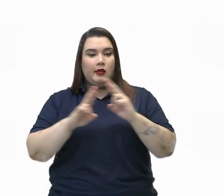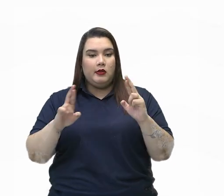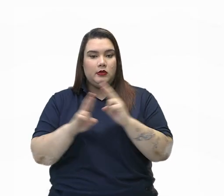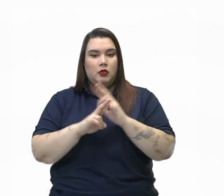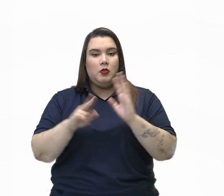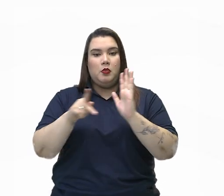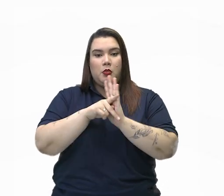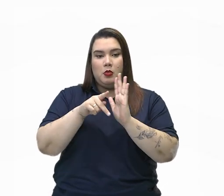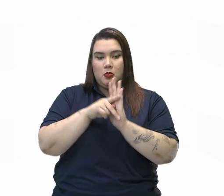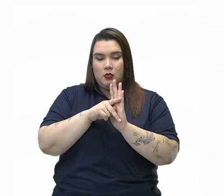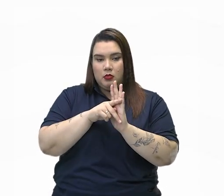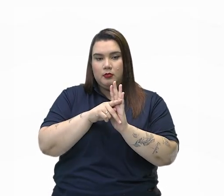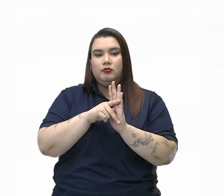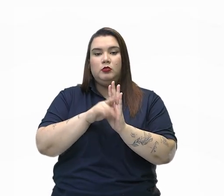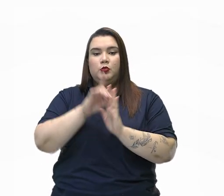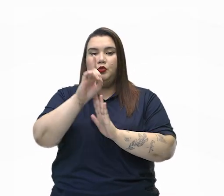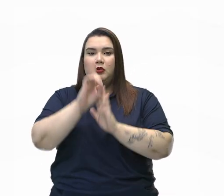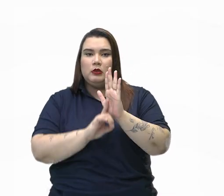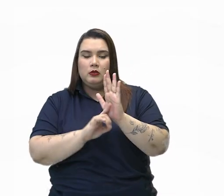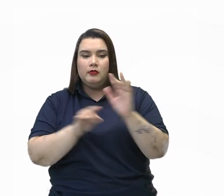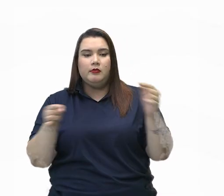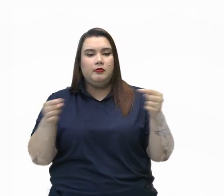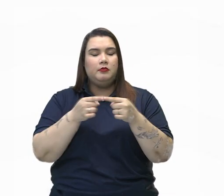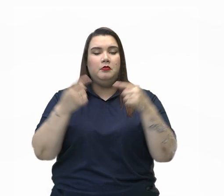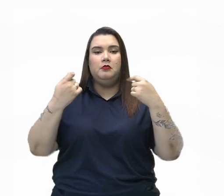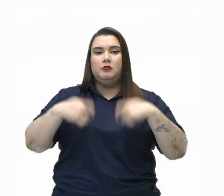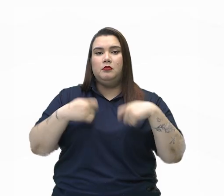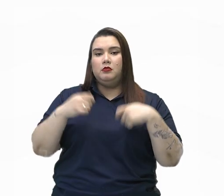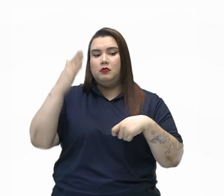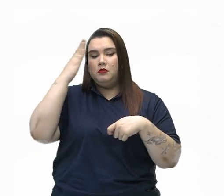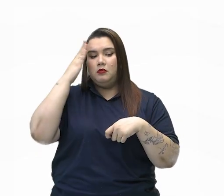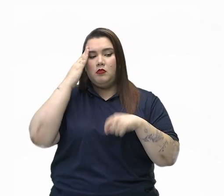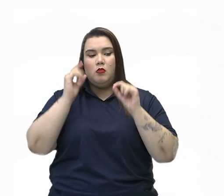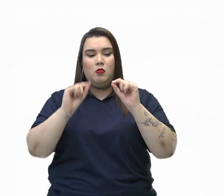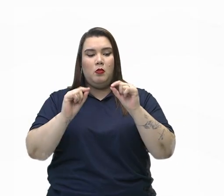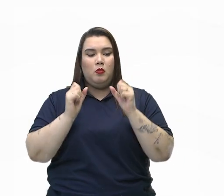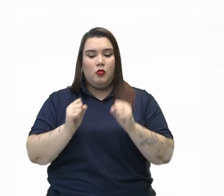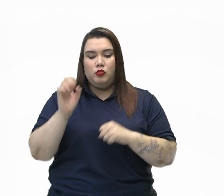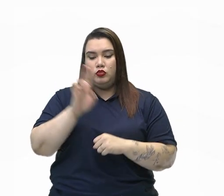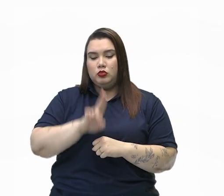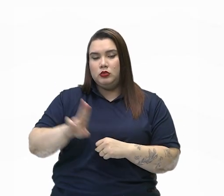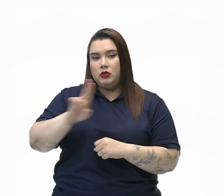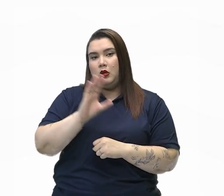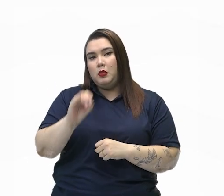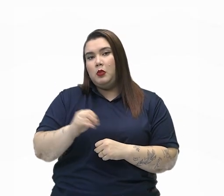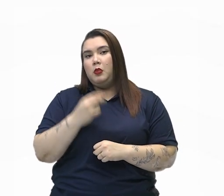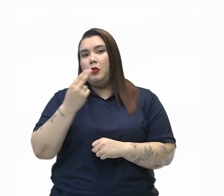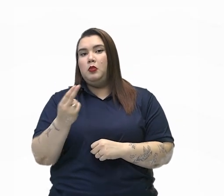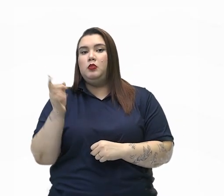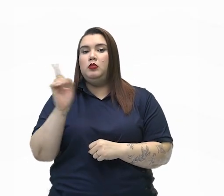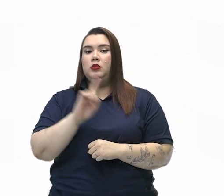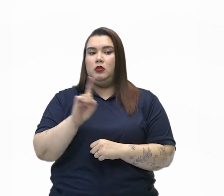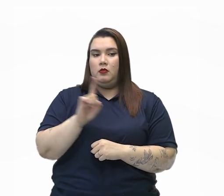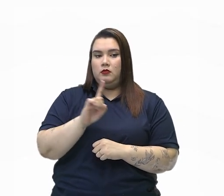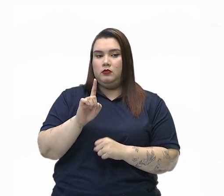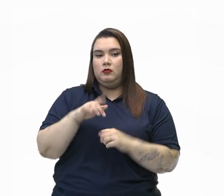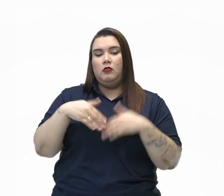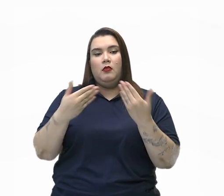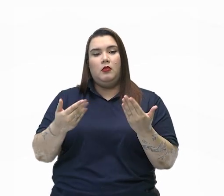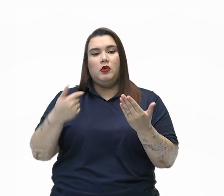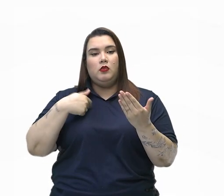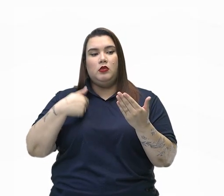questão da circulação, porque precisamos saber o que pode ser usado ou não. Então, quando eu falo de